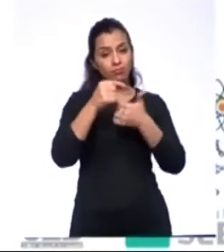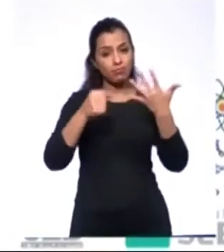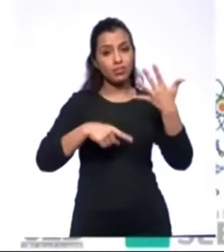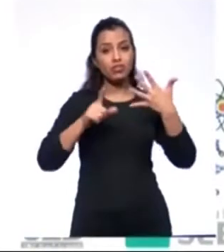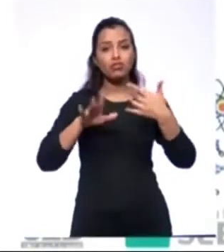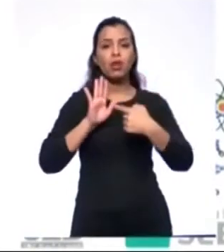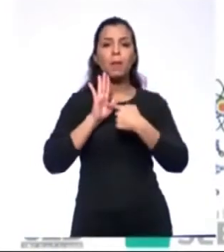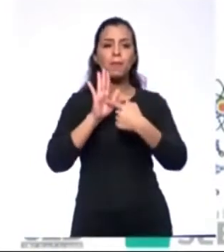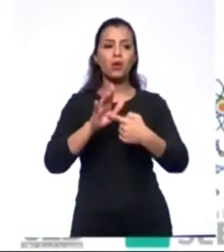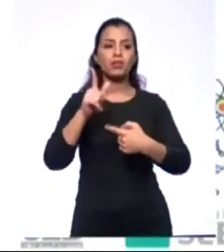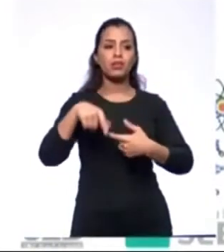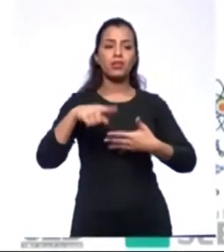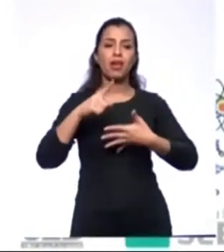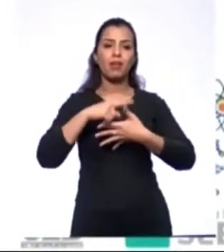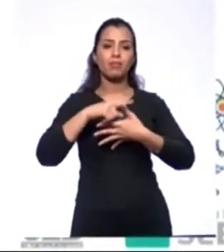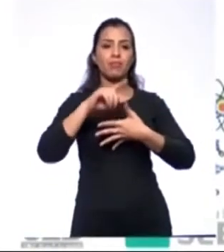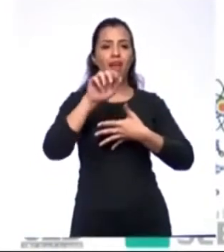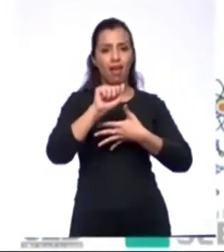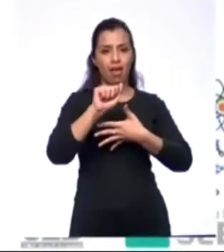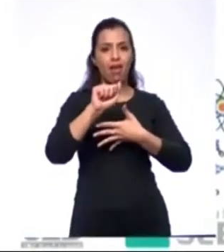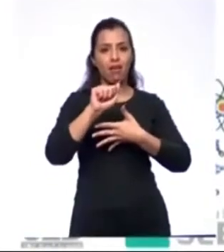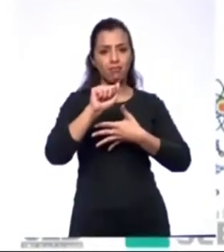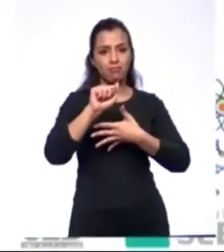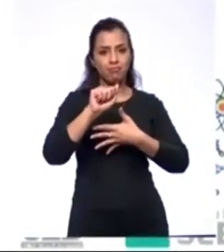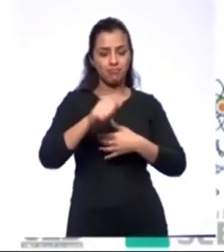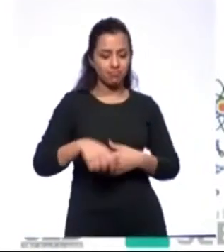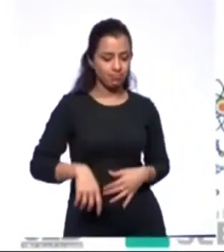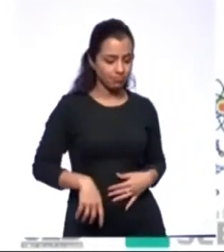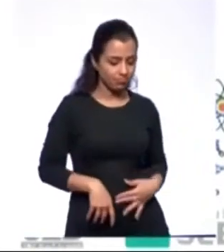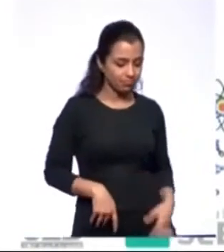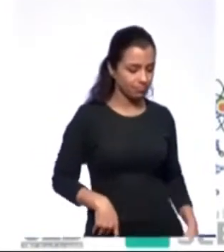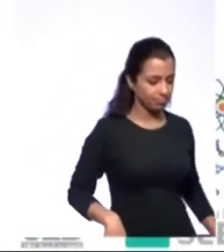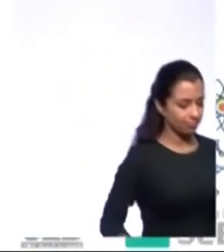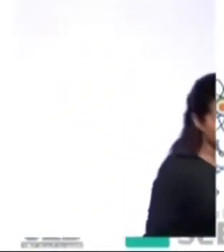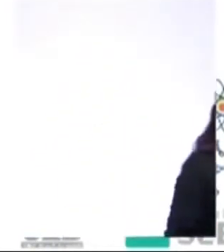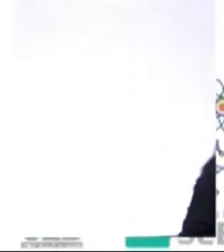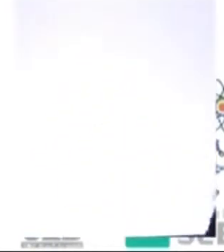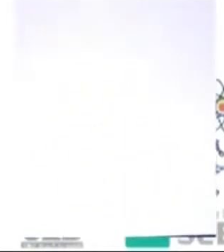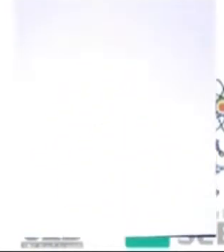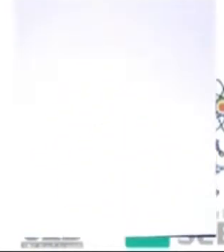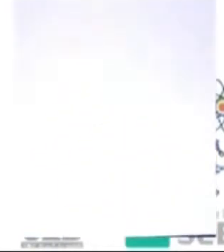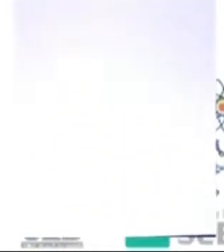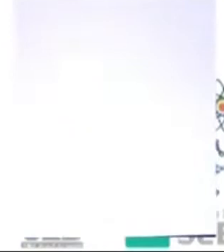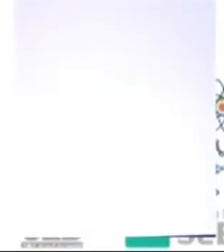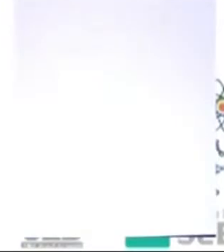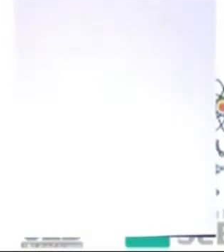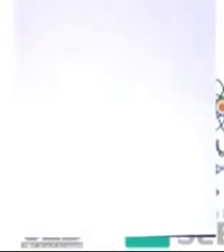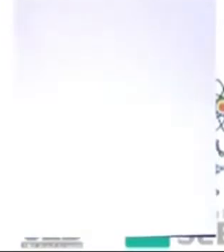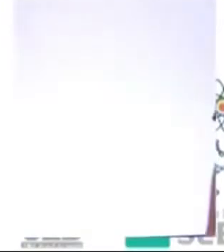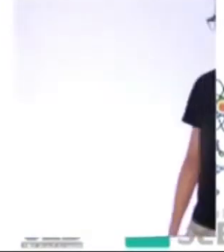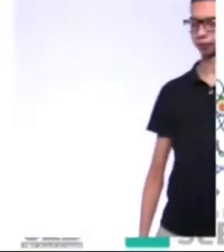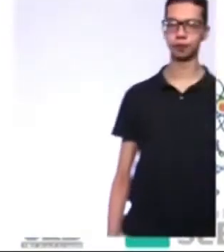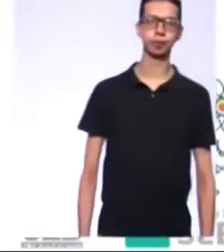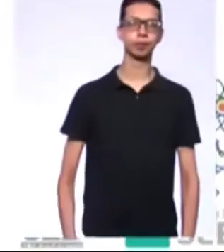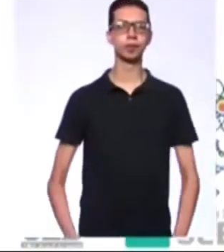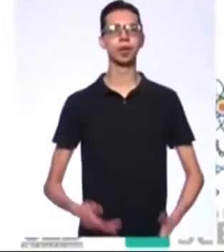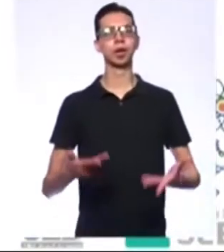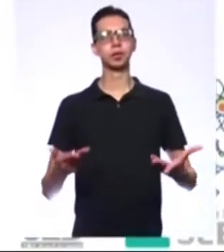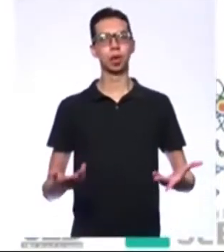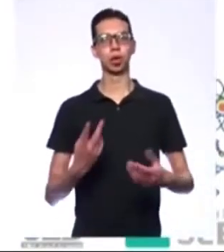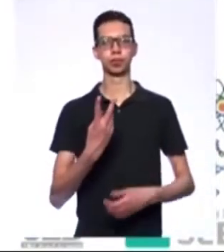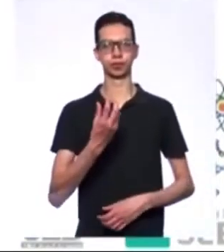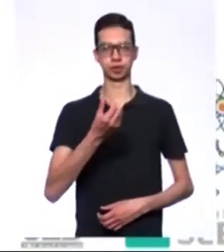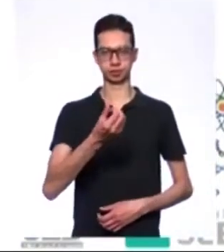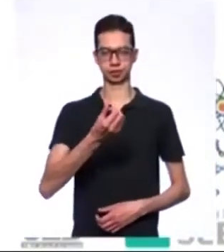desse exercício é que o total de placas é 26 outubro 1 x 10 a quarta o que